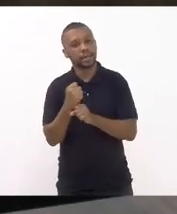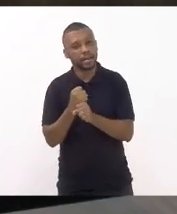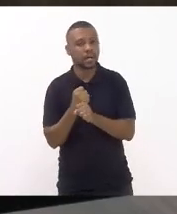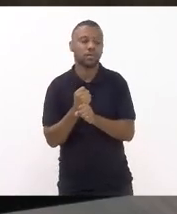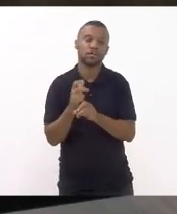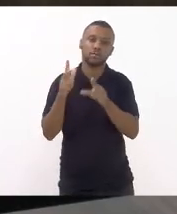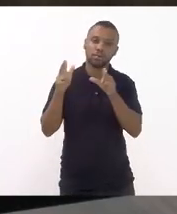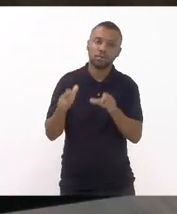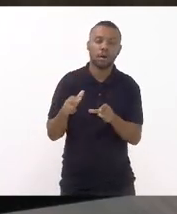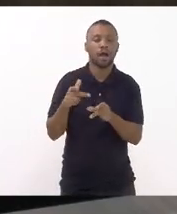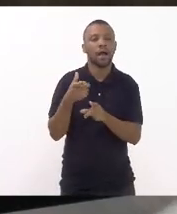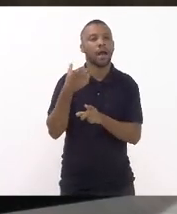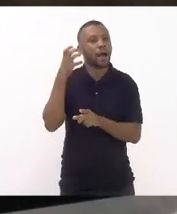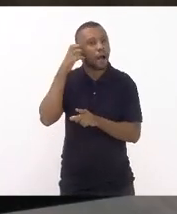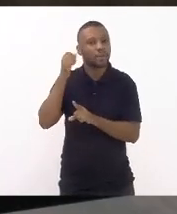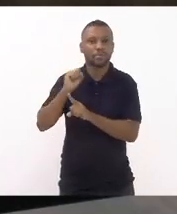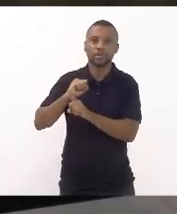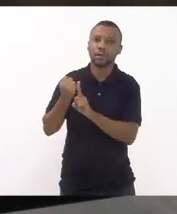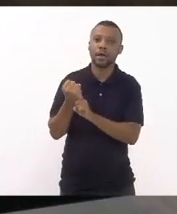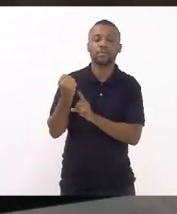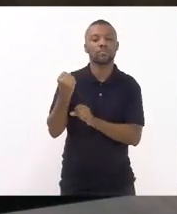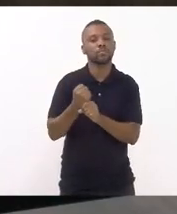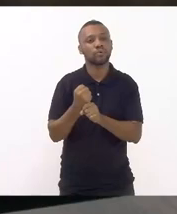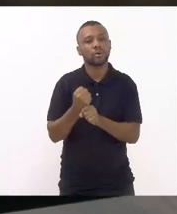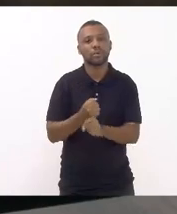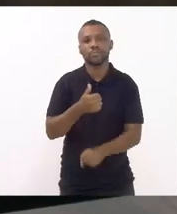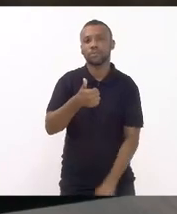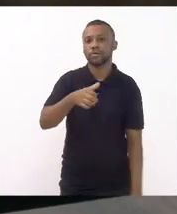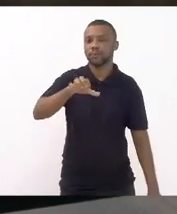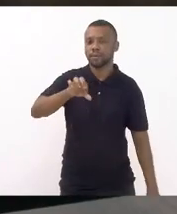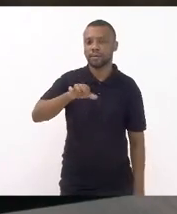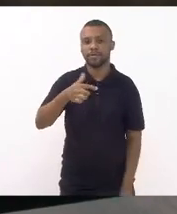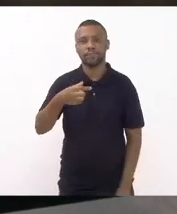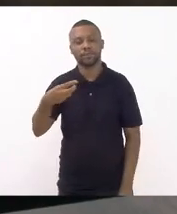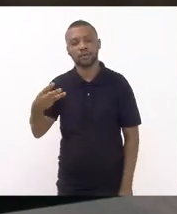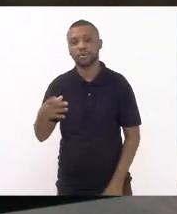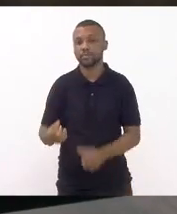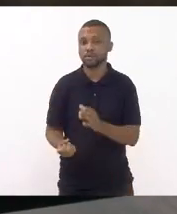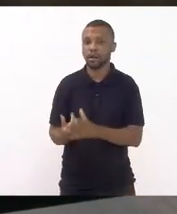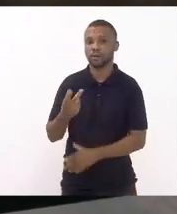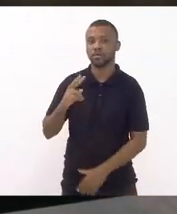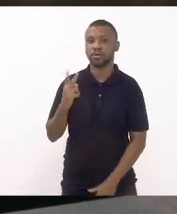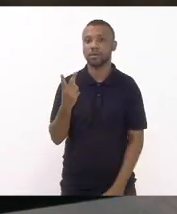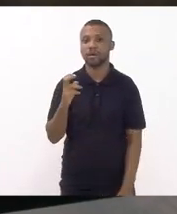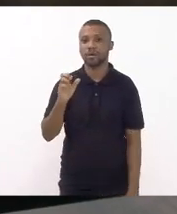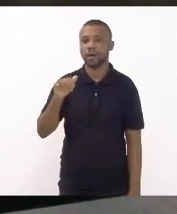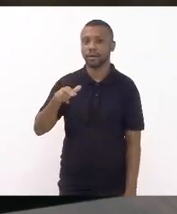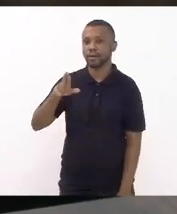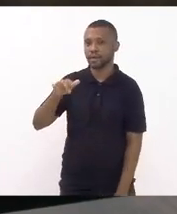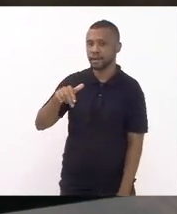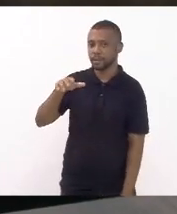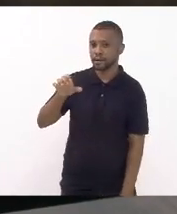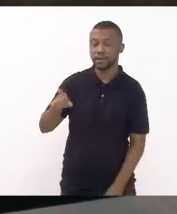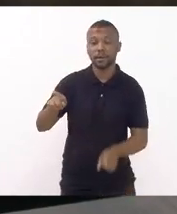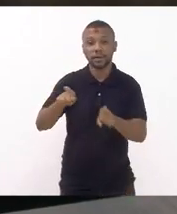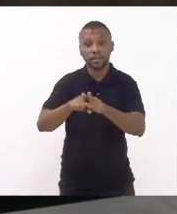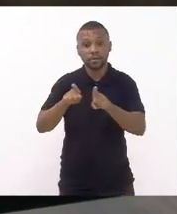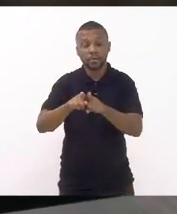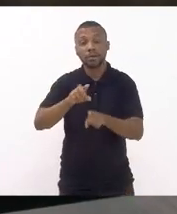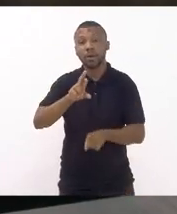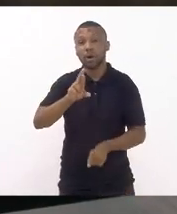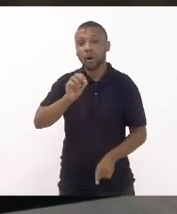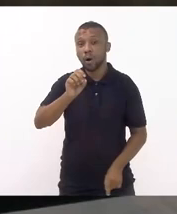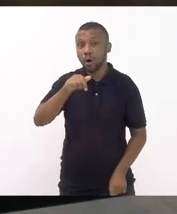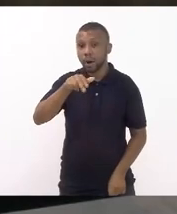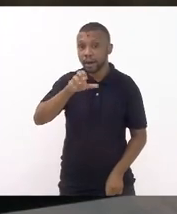de 1923, fundada por Henrique Morizzi e, sobretudo, por Roquete Pinto,